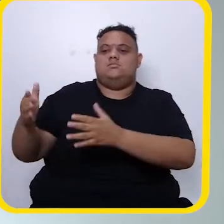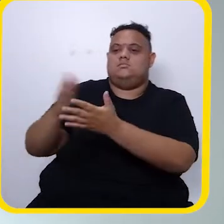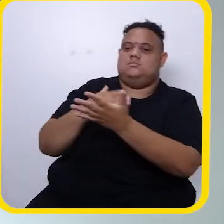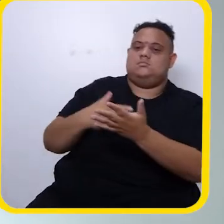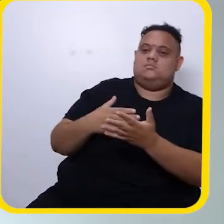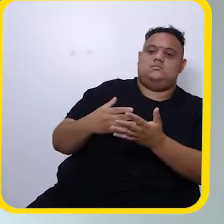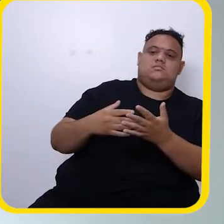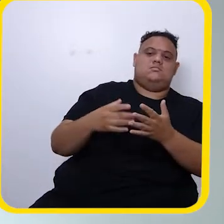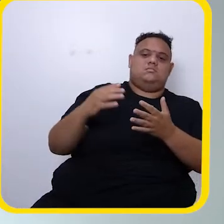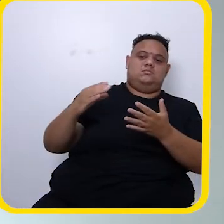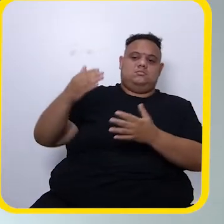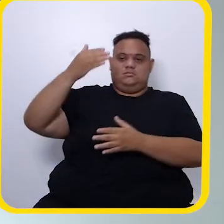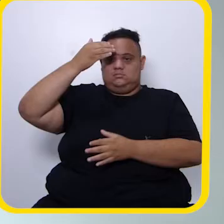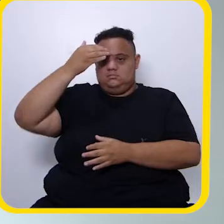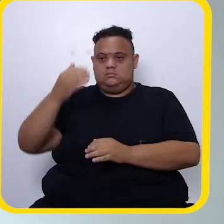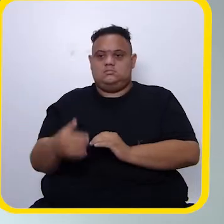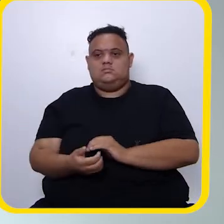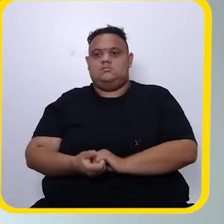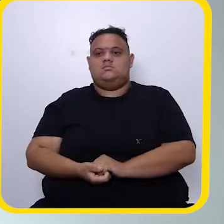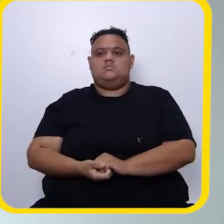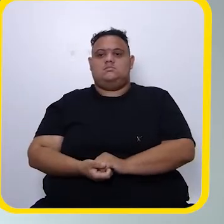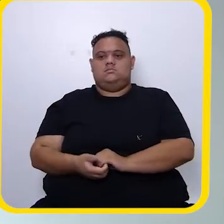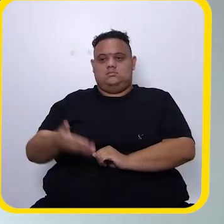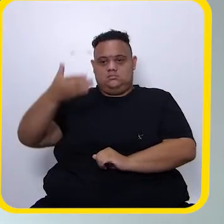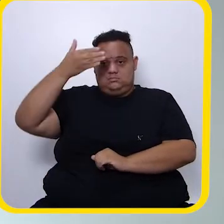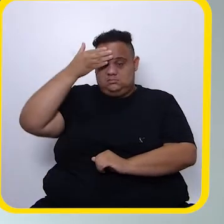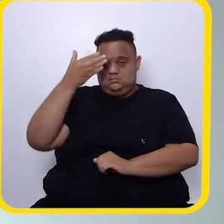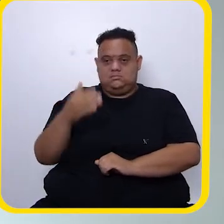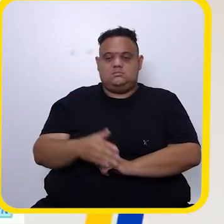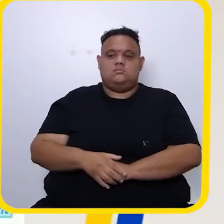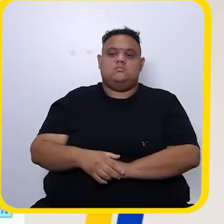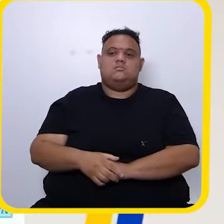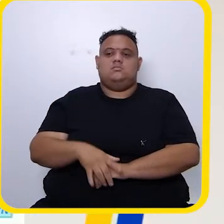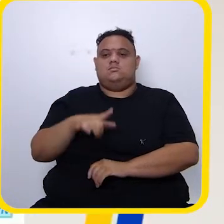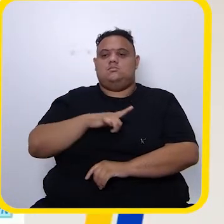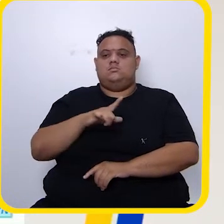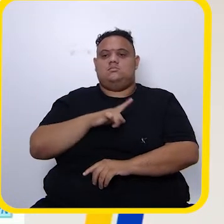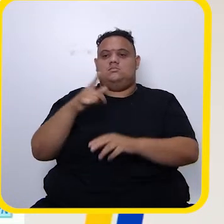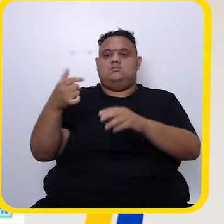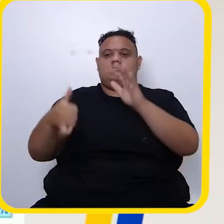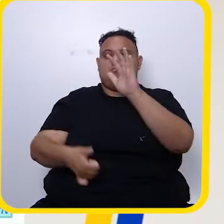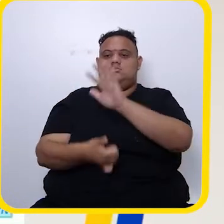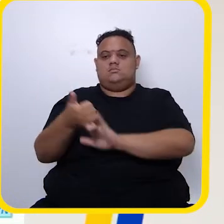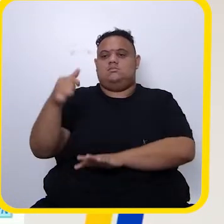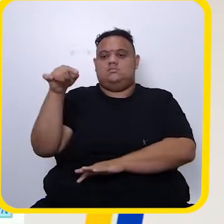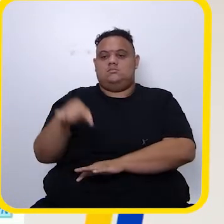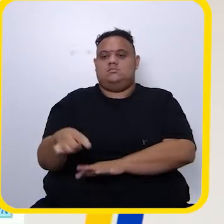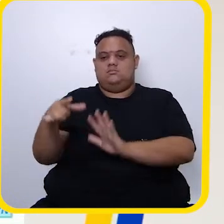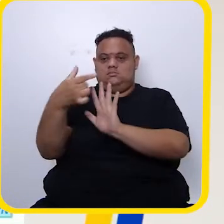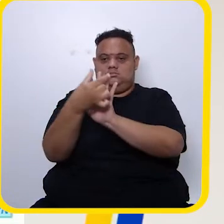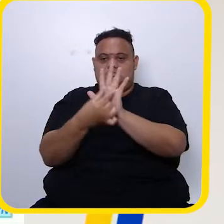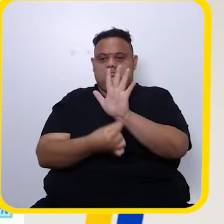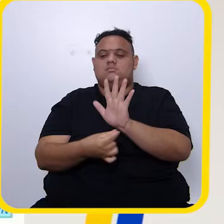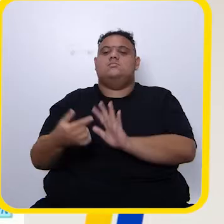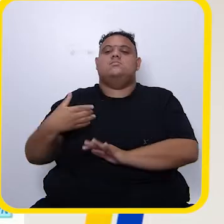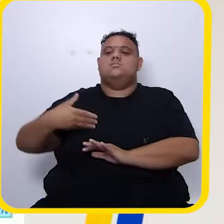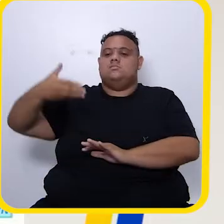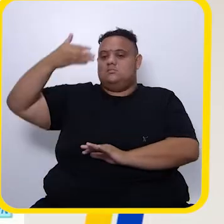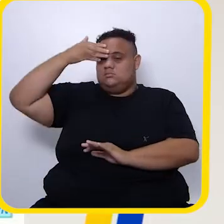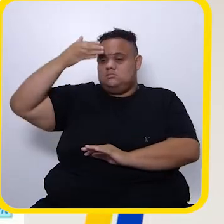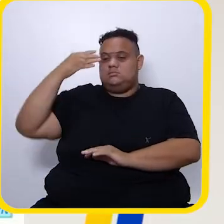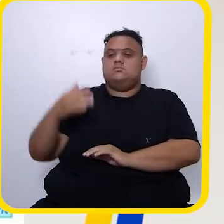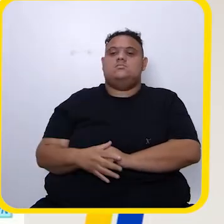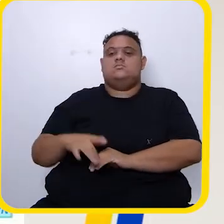capítulo exclusivo sobre Cuba. Então Cuba, né, vamos aqui para esse primeiro mapa, o mapa físico de